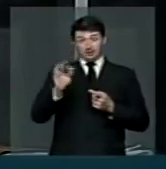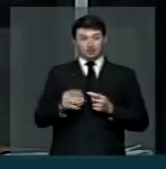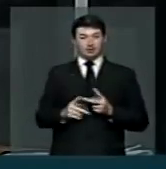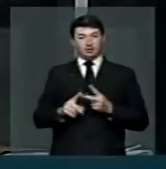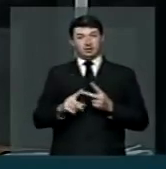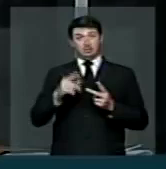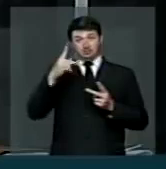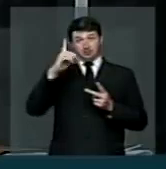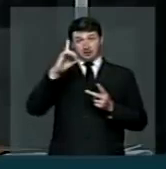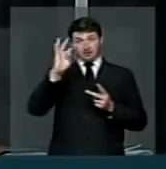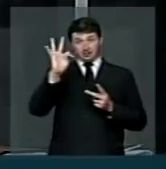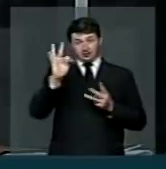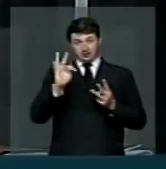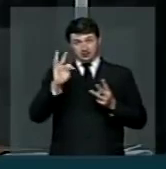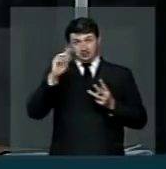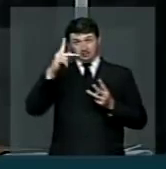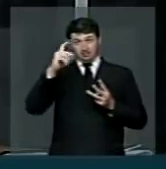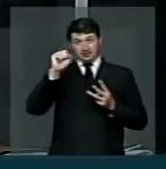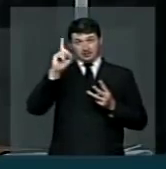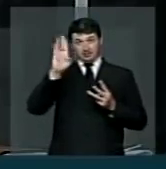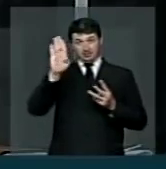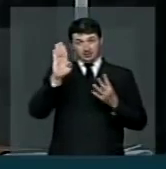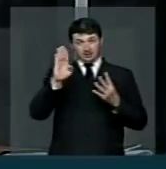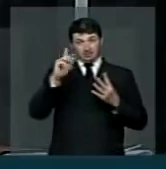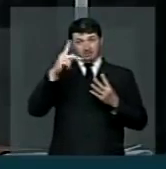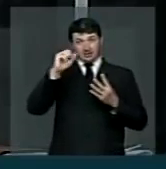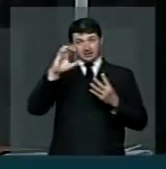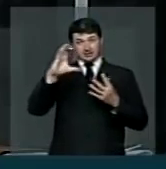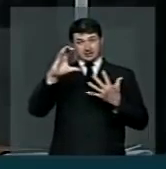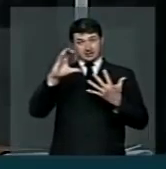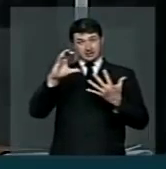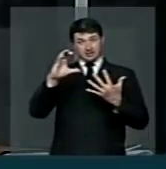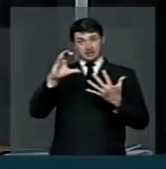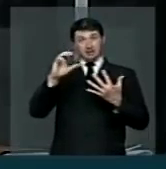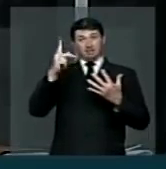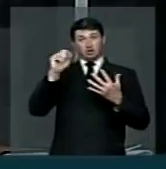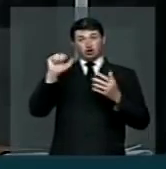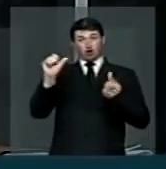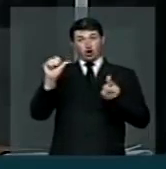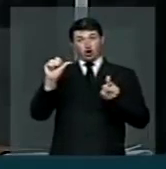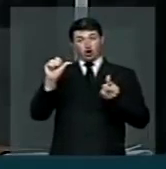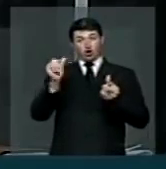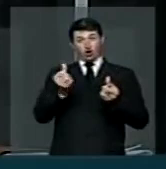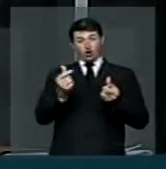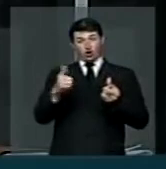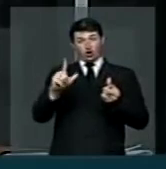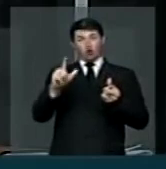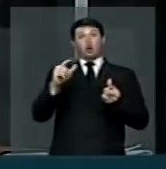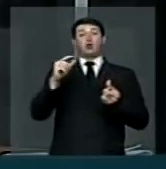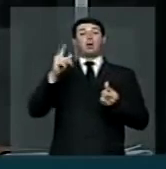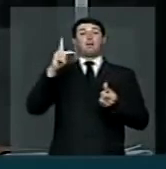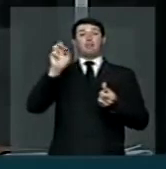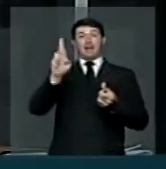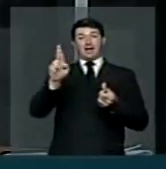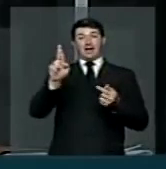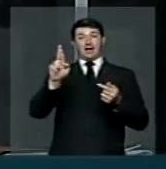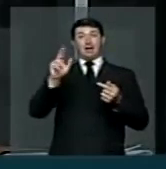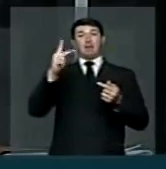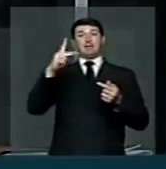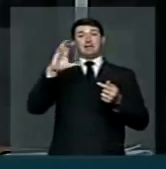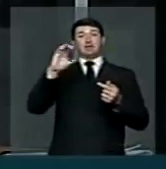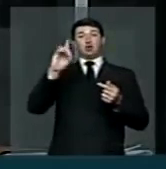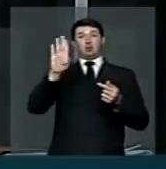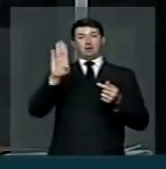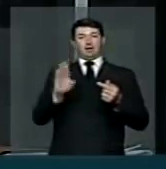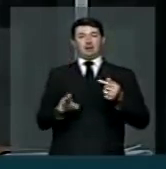o PDT, o PSDB, o PSC, PSOL, PR e PCdoB